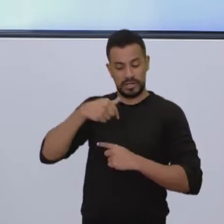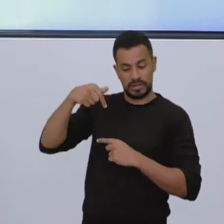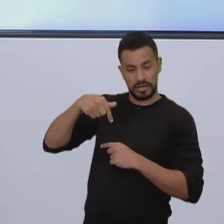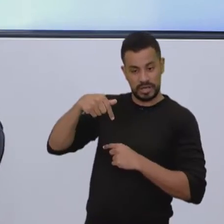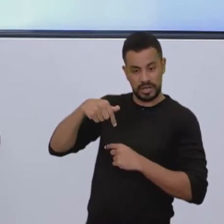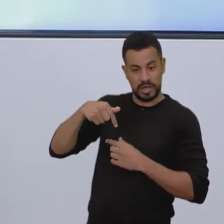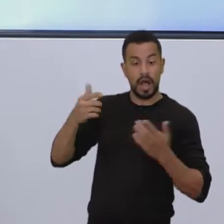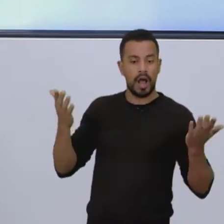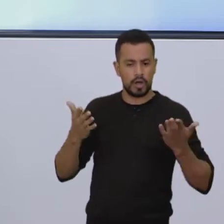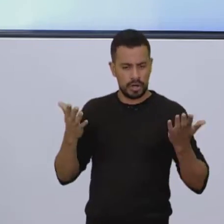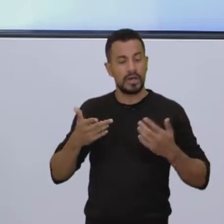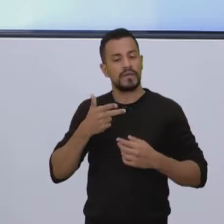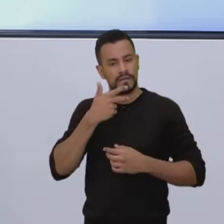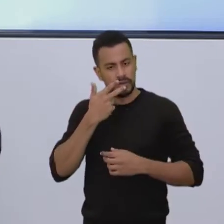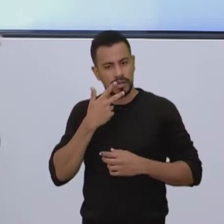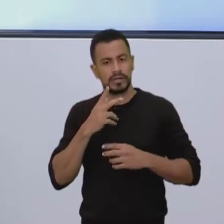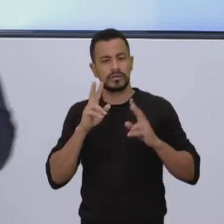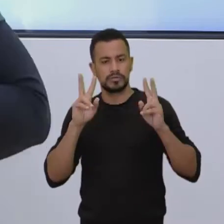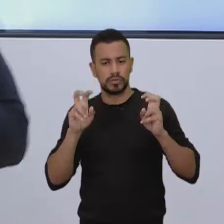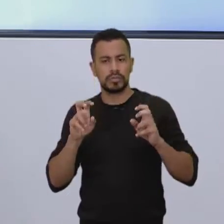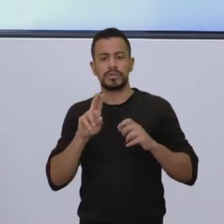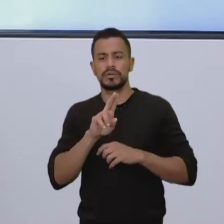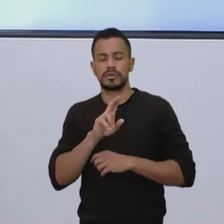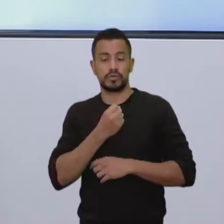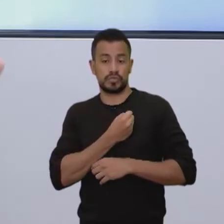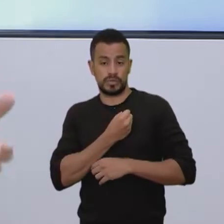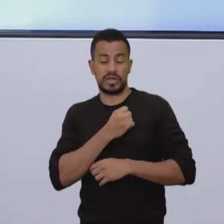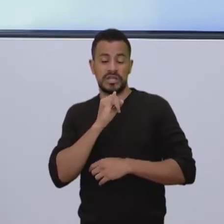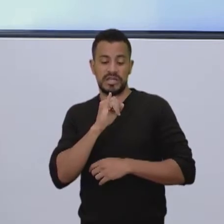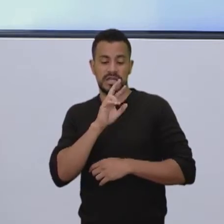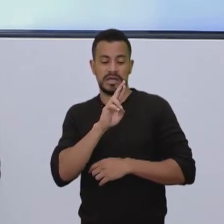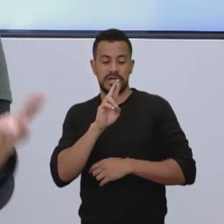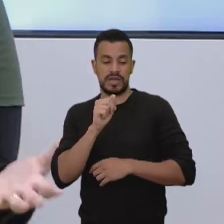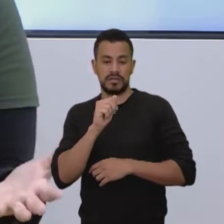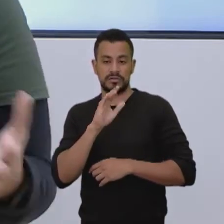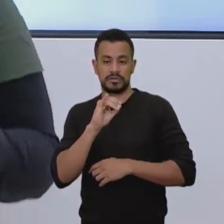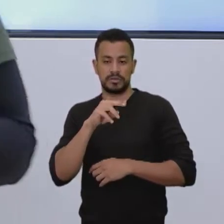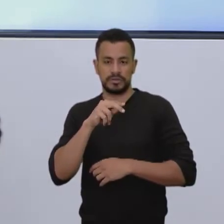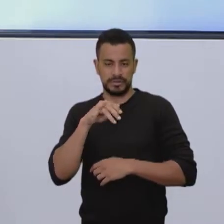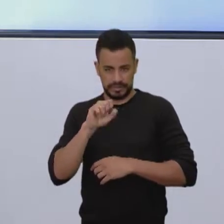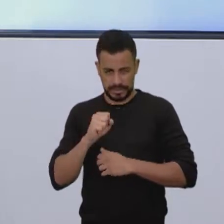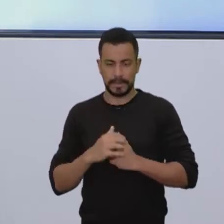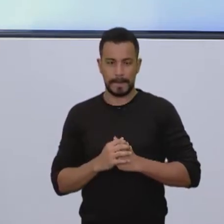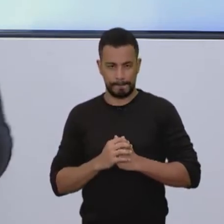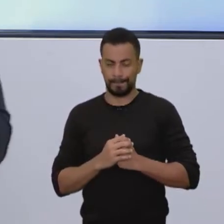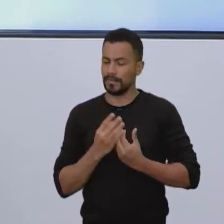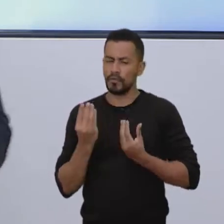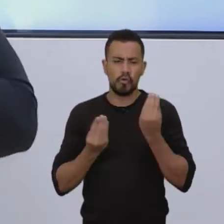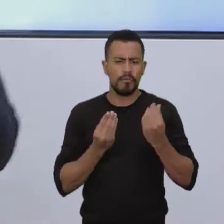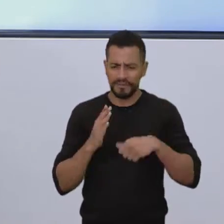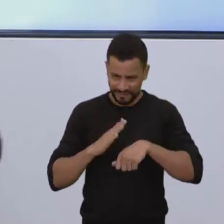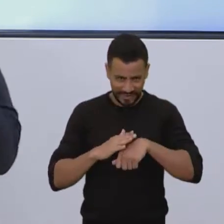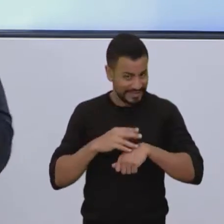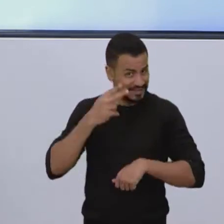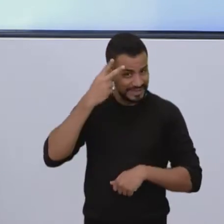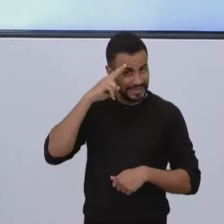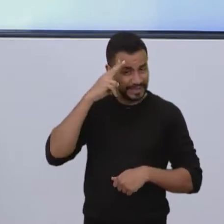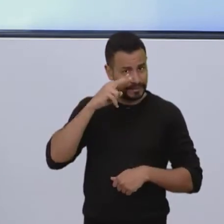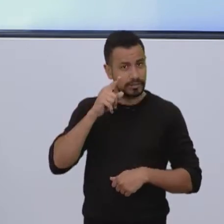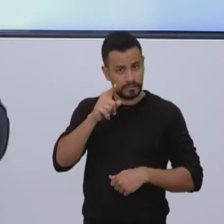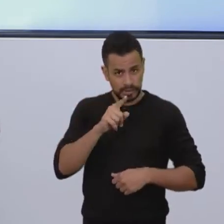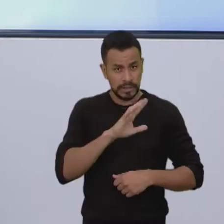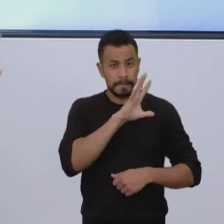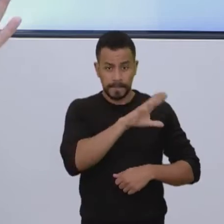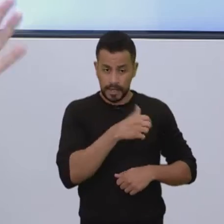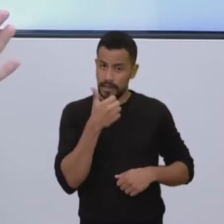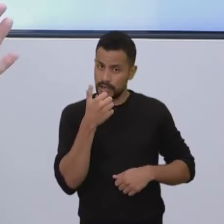essa aula? Como que faz mesmo? Separa aí folhas para anotação, ou um caderno, lápis, borracha, caneta. Vai anotando tudo